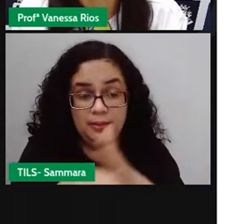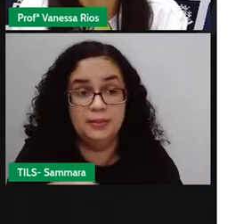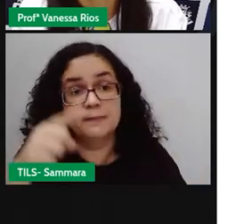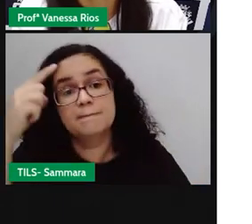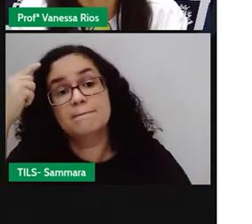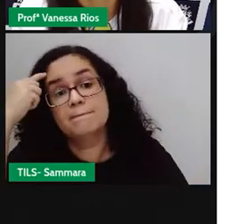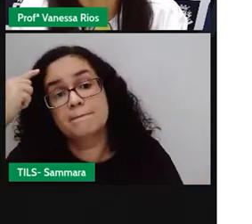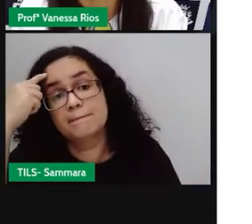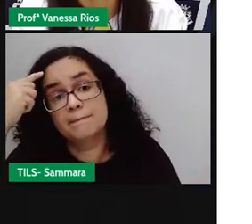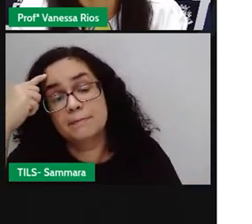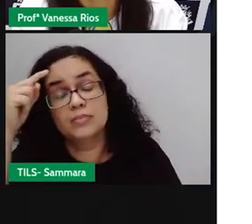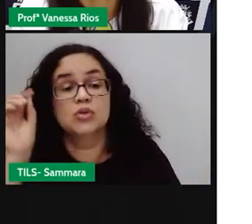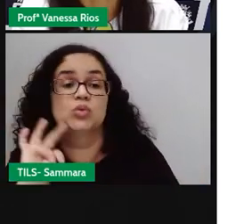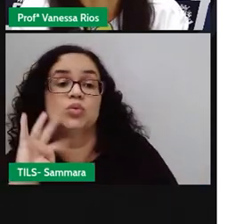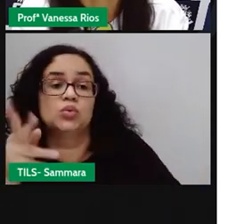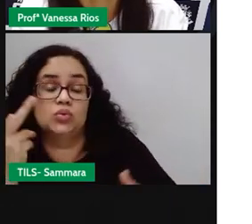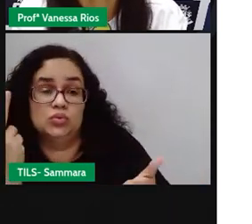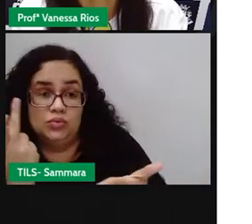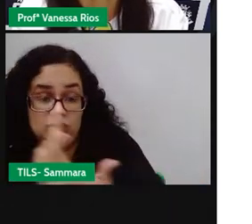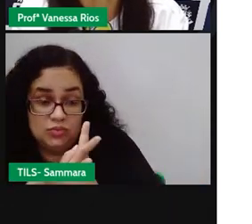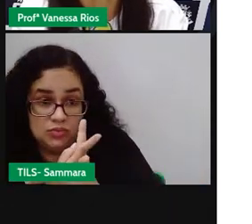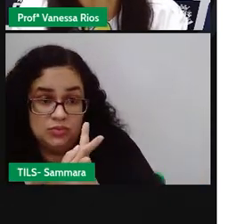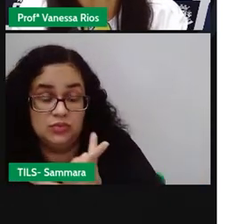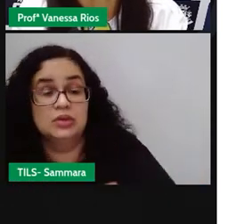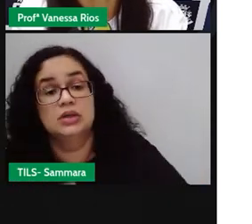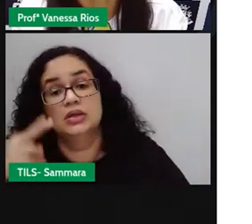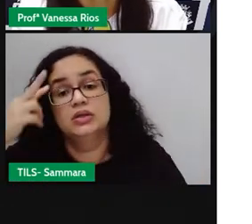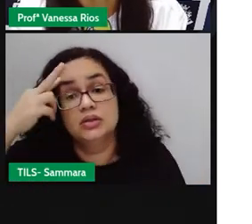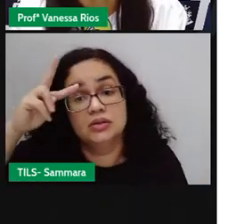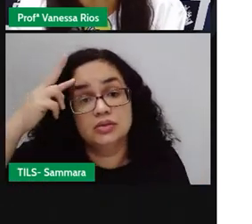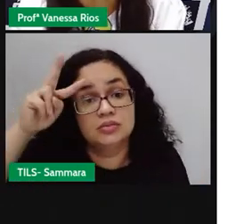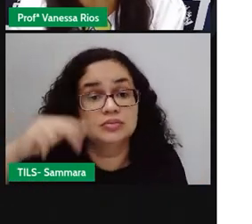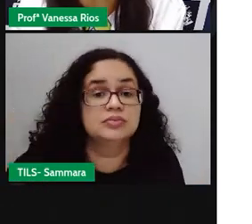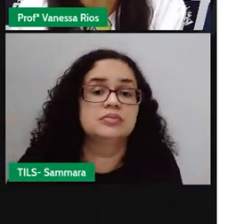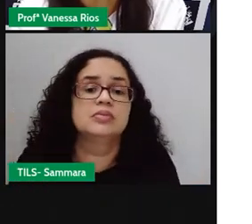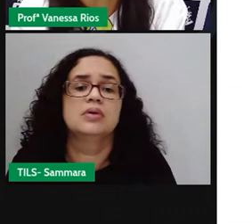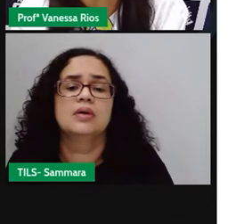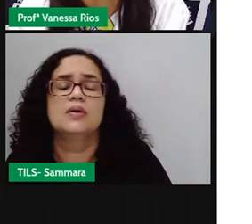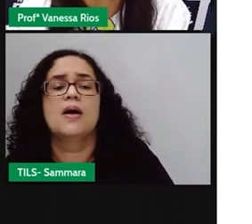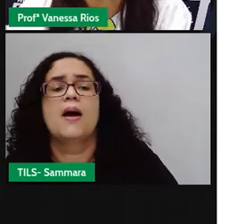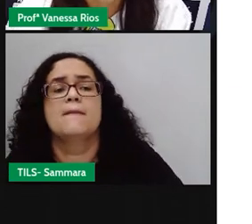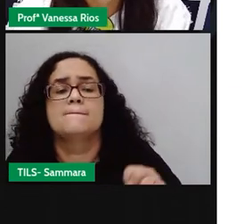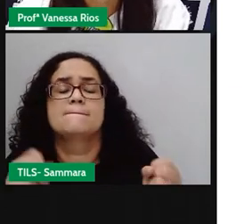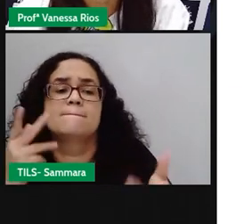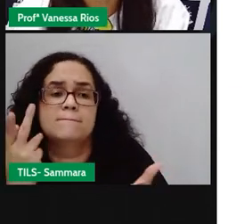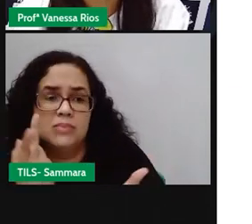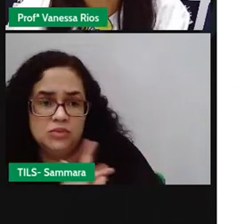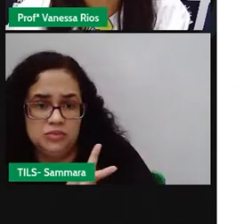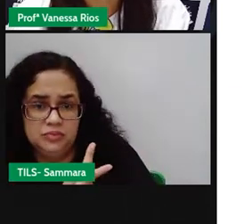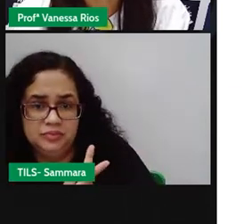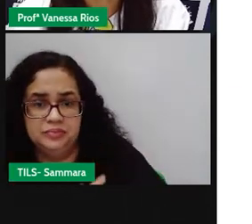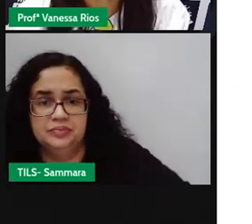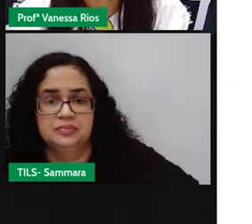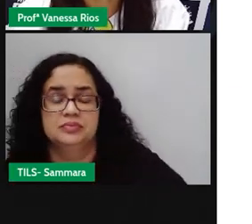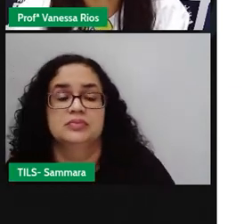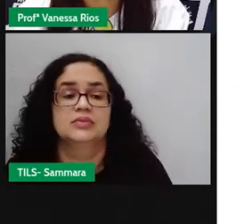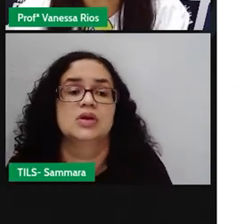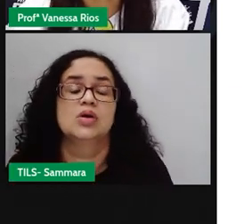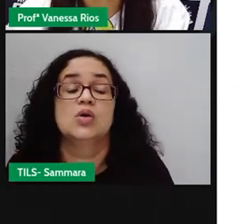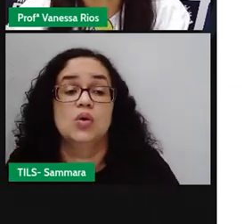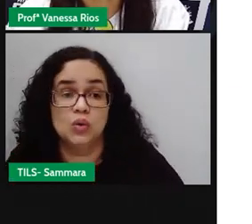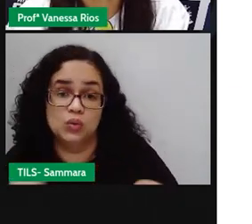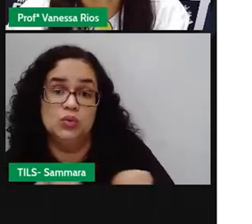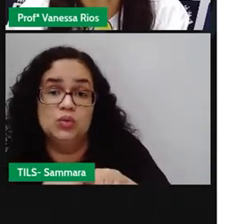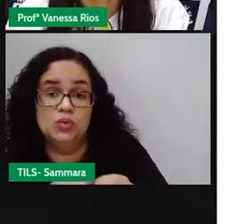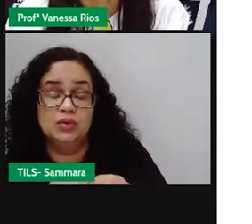gente pensar um pouquinho sobre tudo o que aconteceu na história. O que poderia acontecer quando a irmã